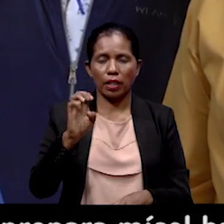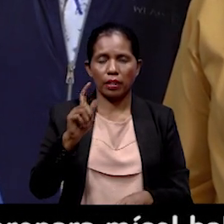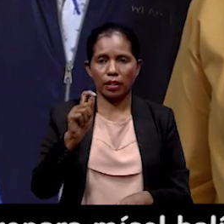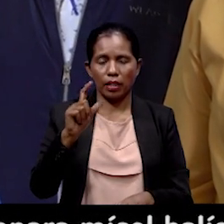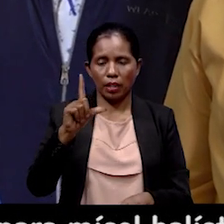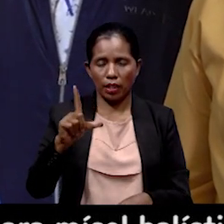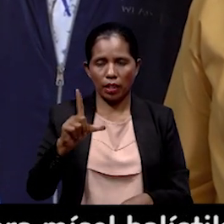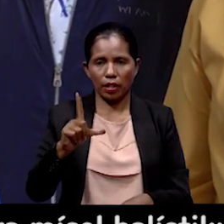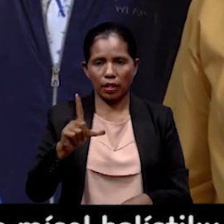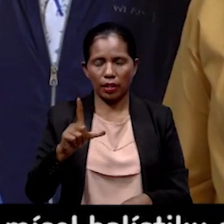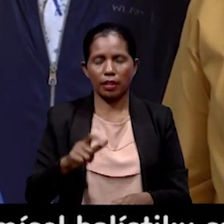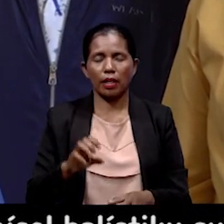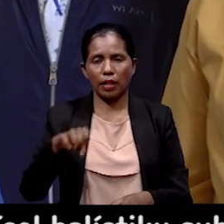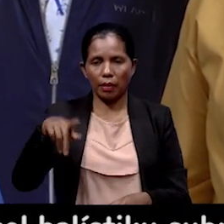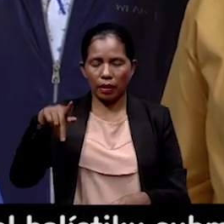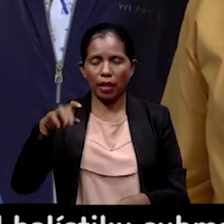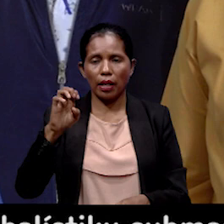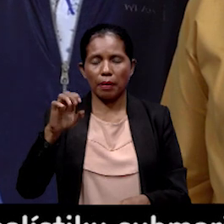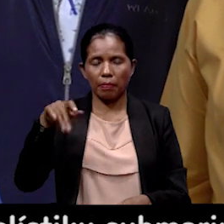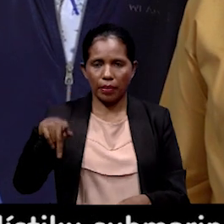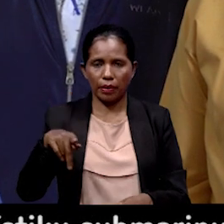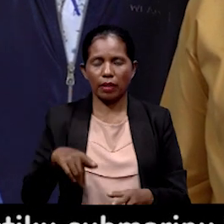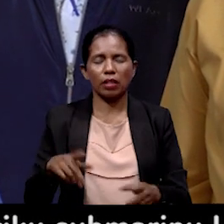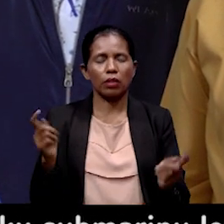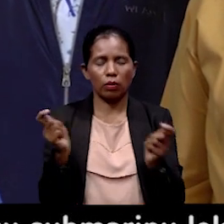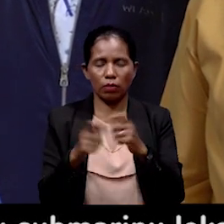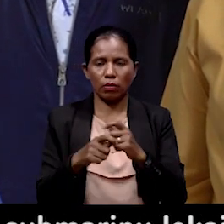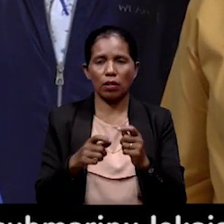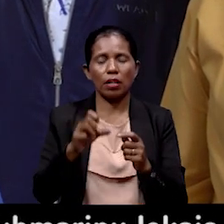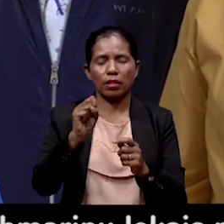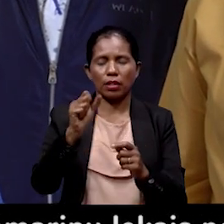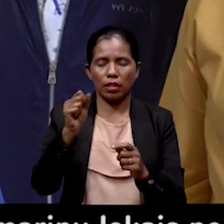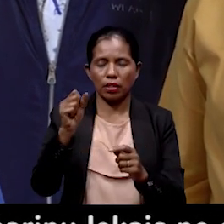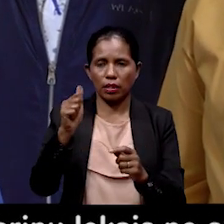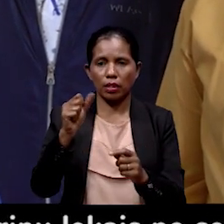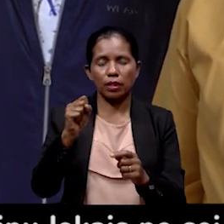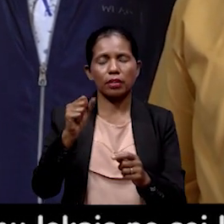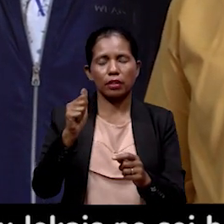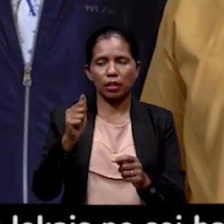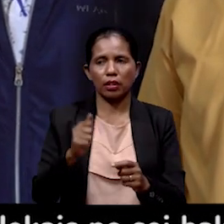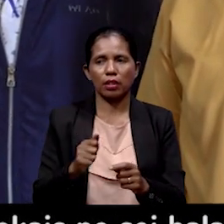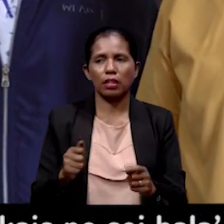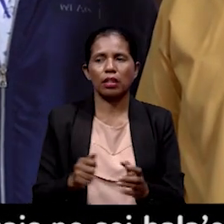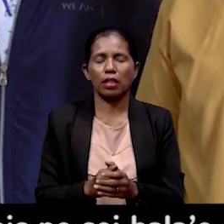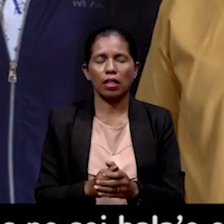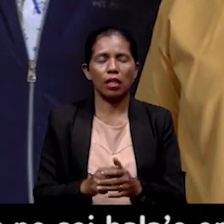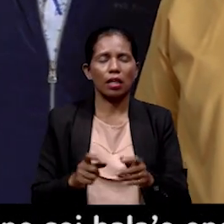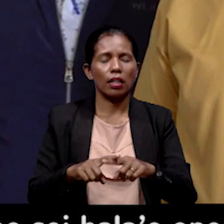41. Deve contradiz o orgânico Ministério União,